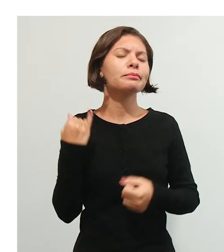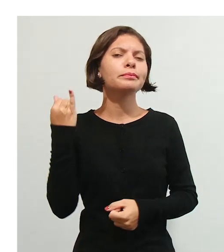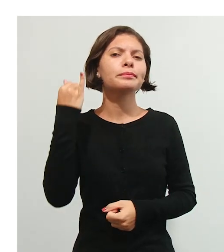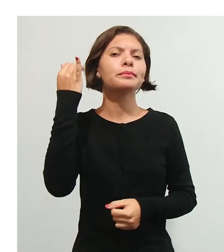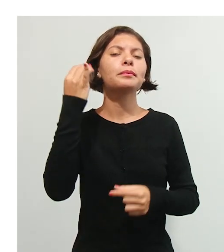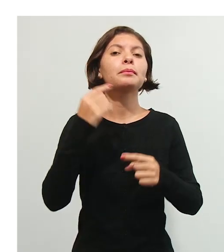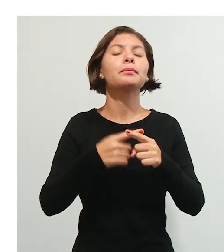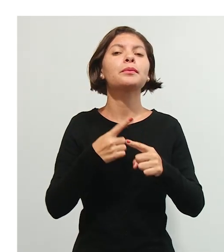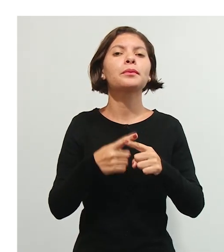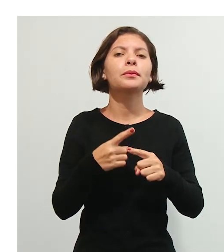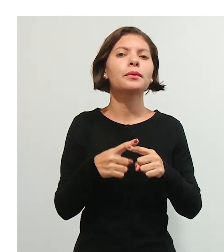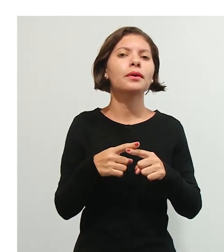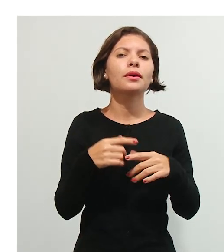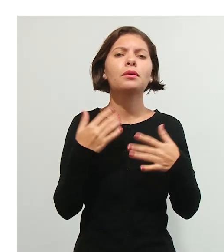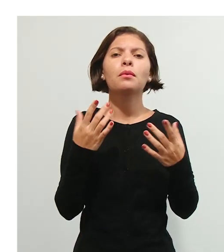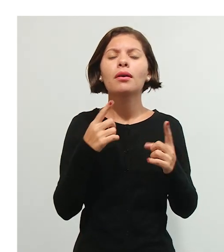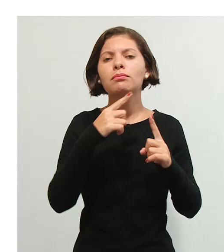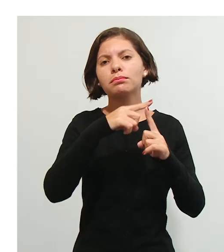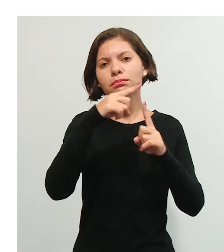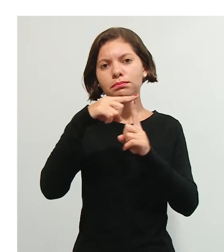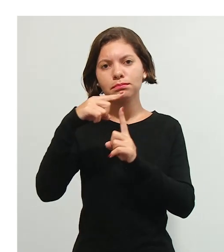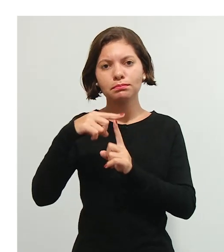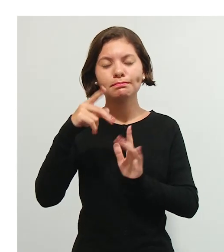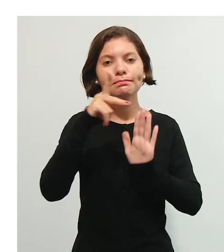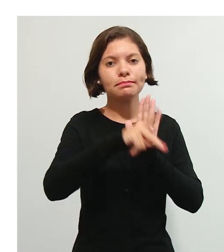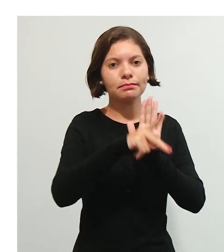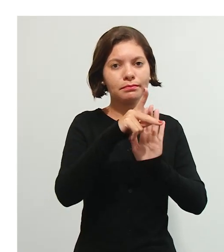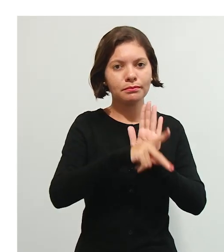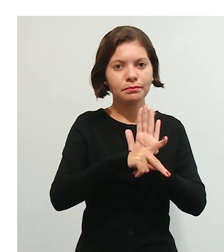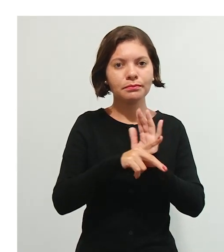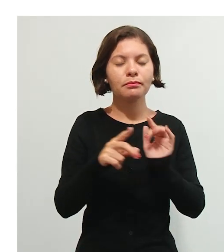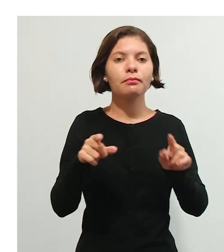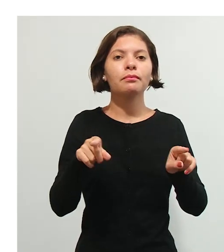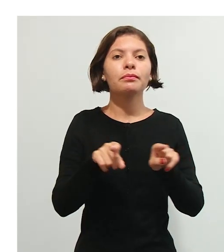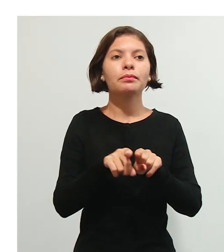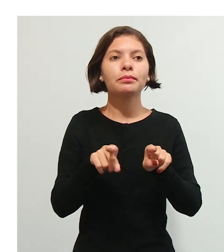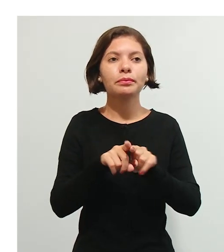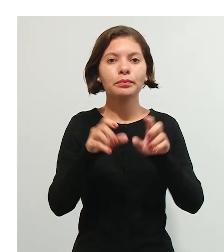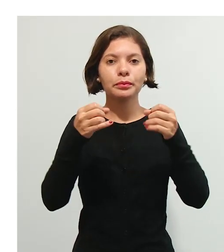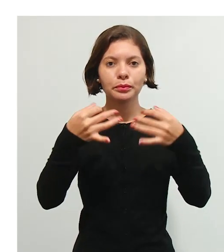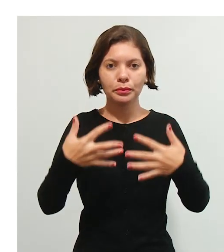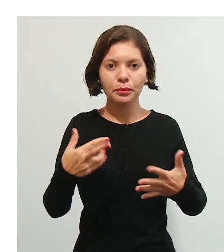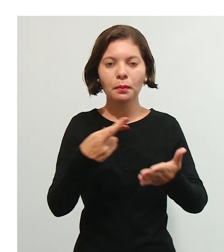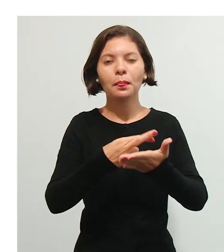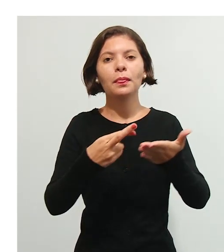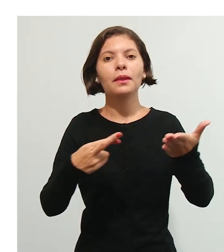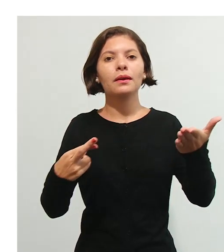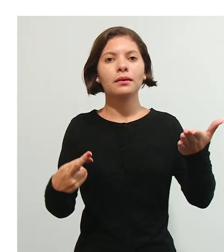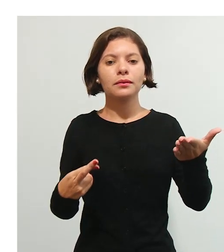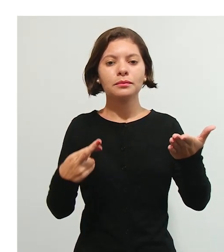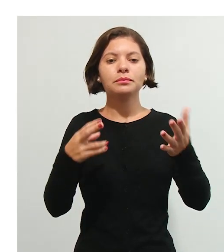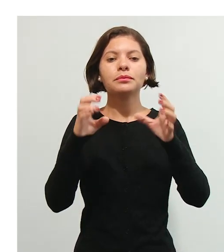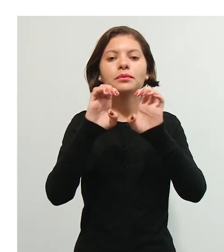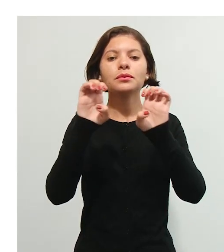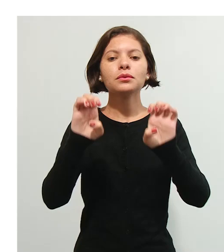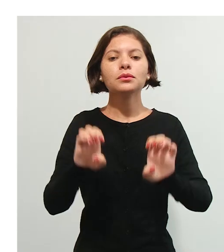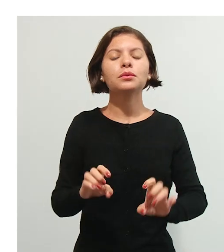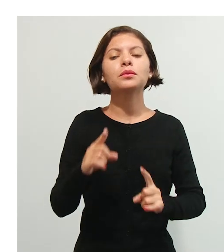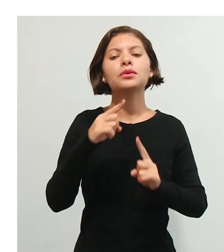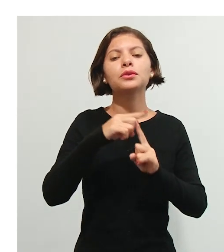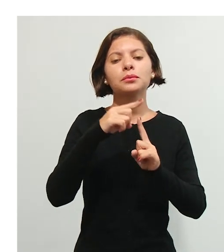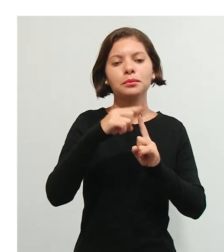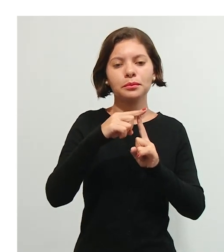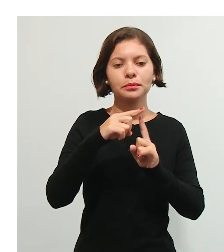importância e quais os tipos de projetos também trataremos de relatórios estrutura